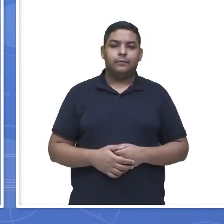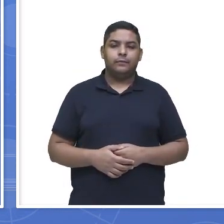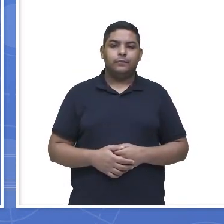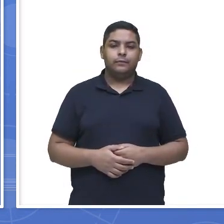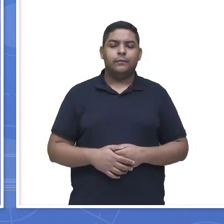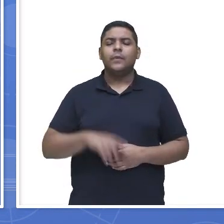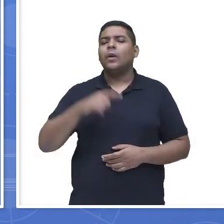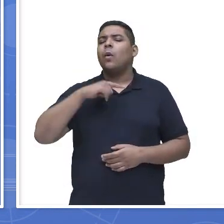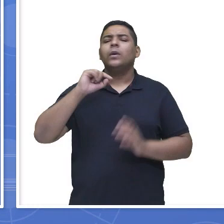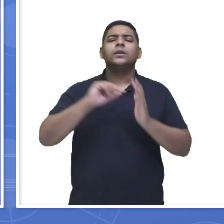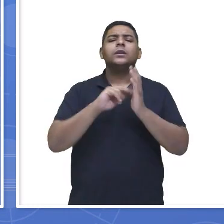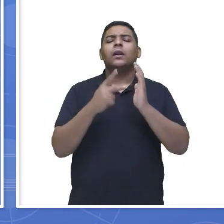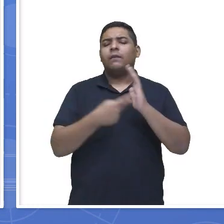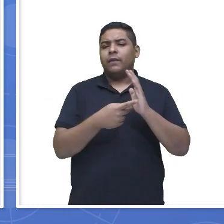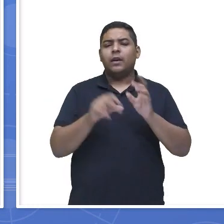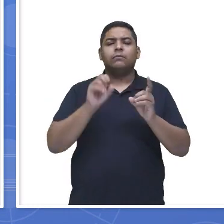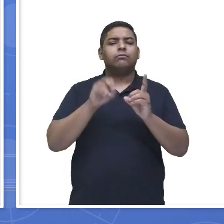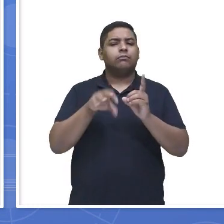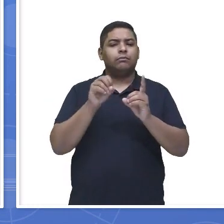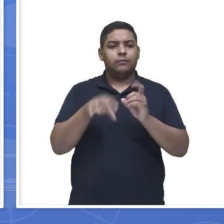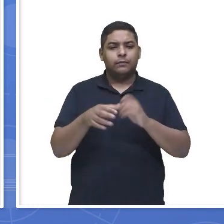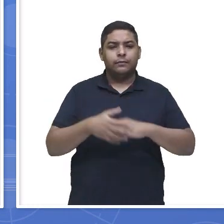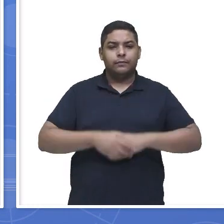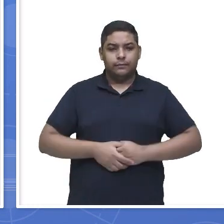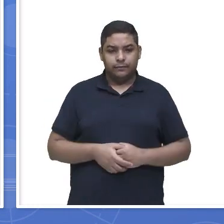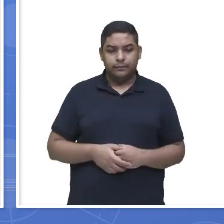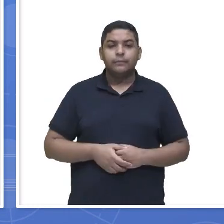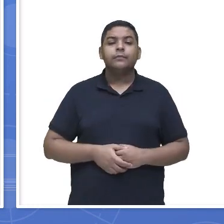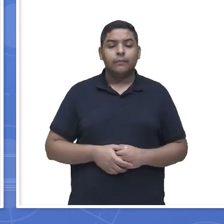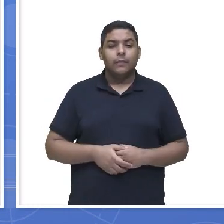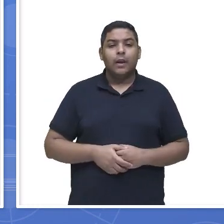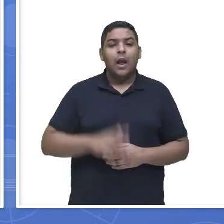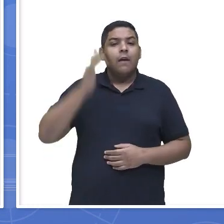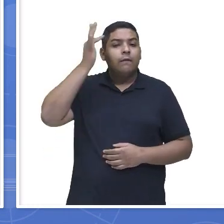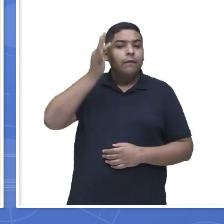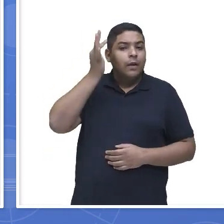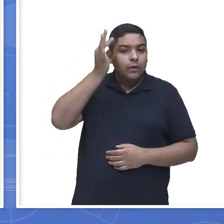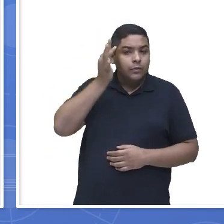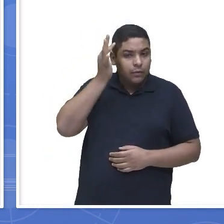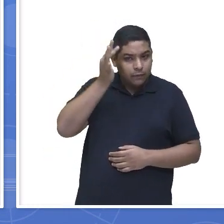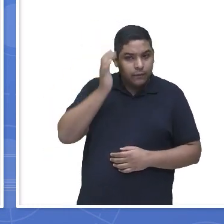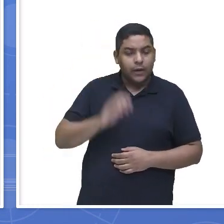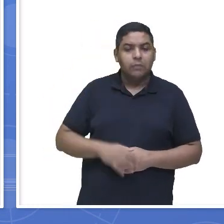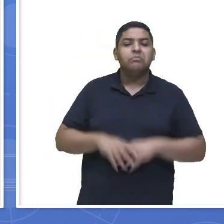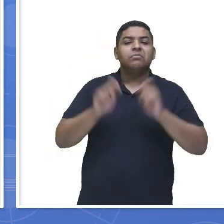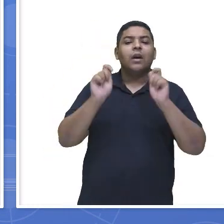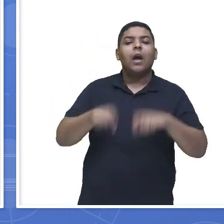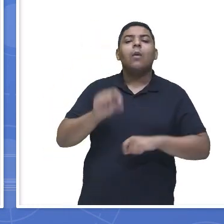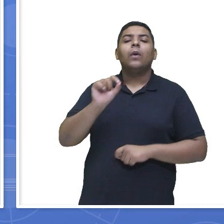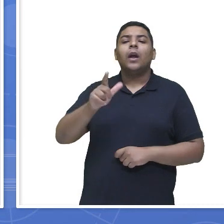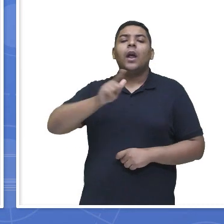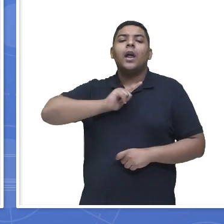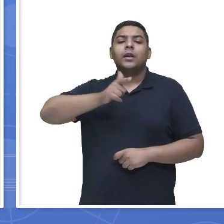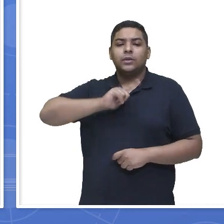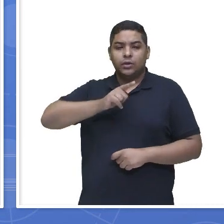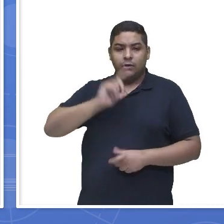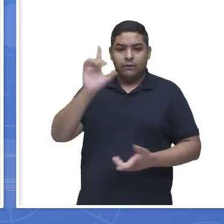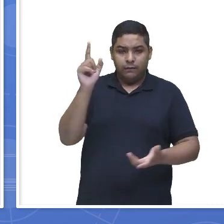que é o dogmatismo? Vamos ver aí na tela? O dogmatismo é posição filosófica